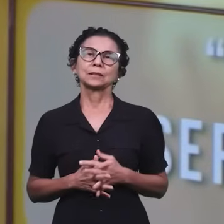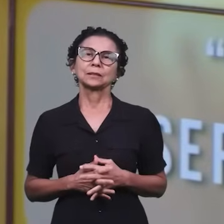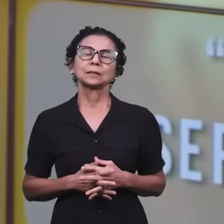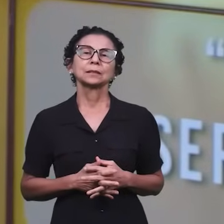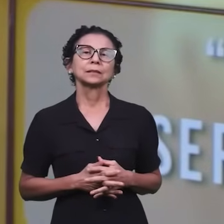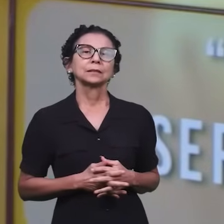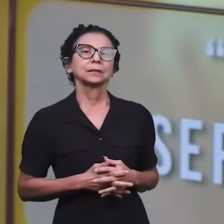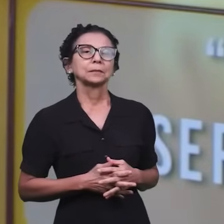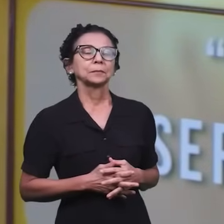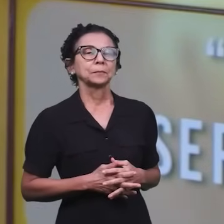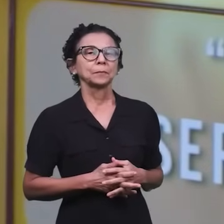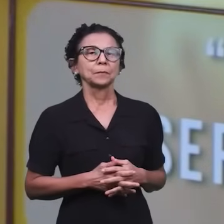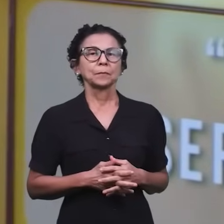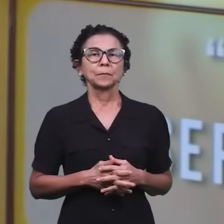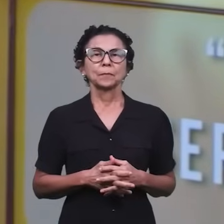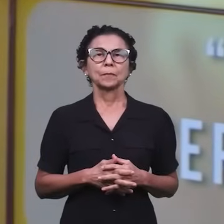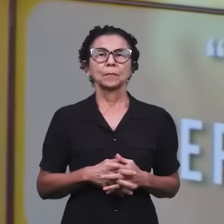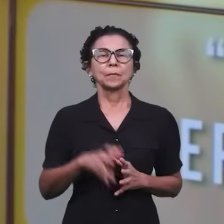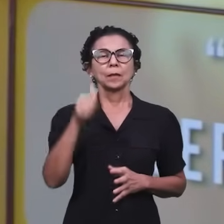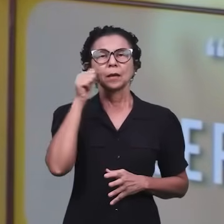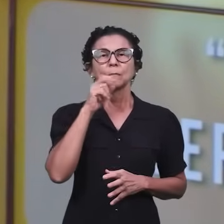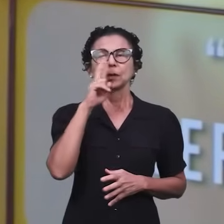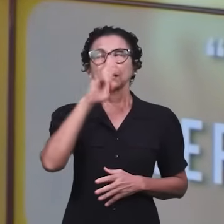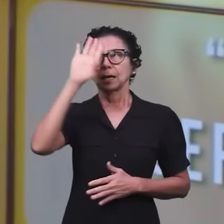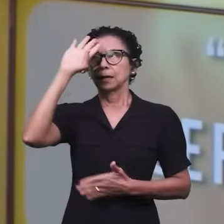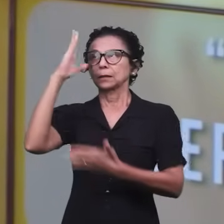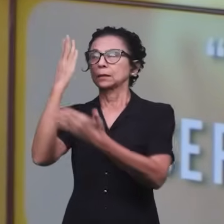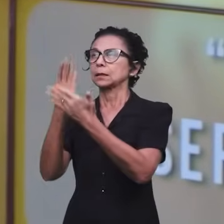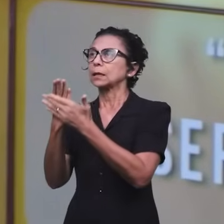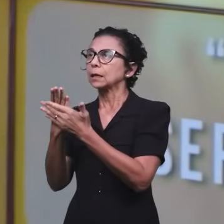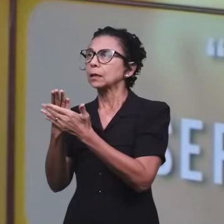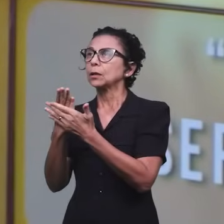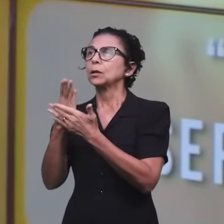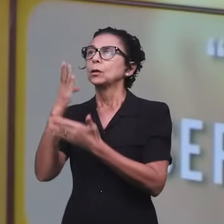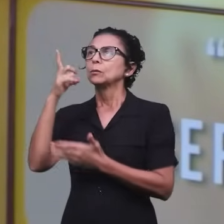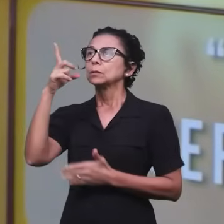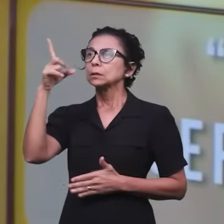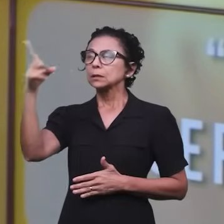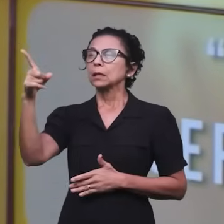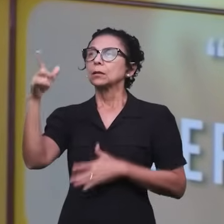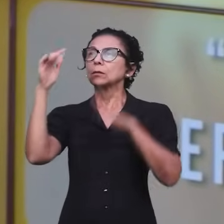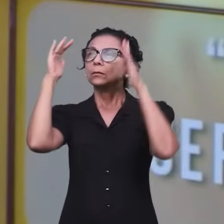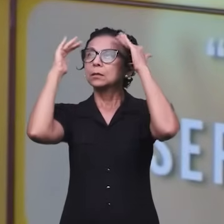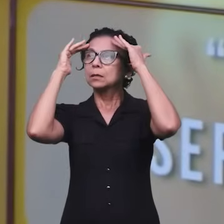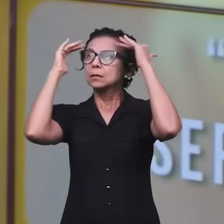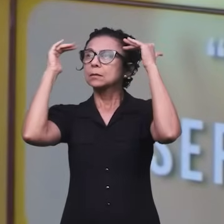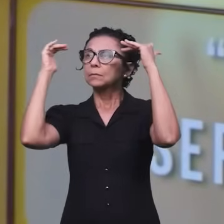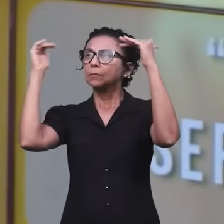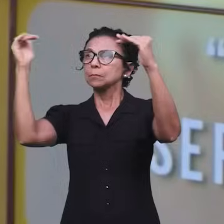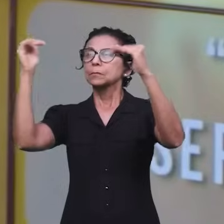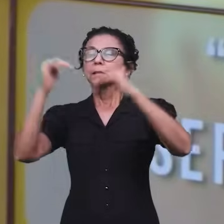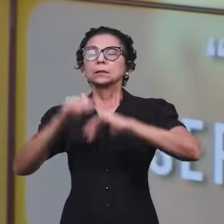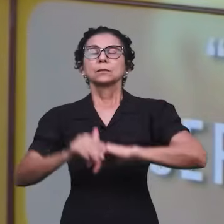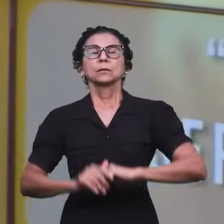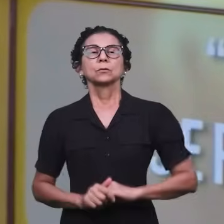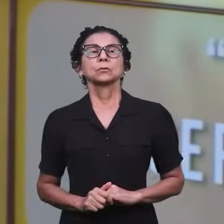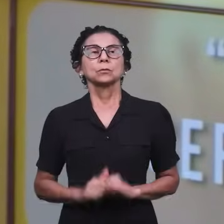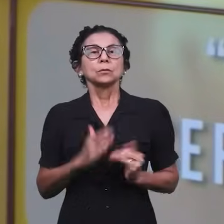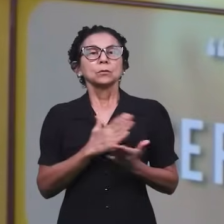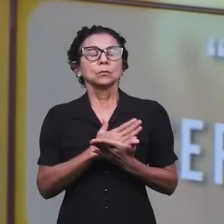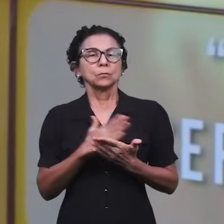creu, ela teve temor, e ela começou a se dedicar em um